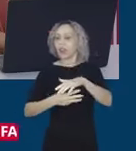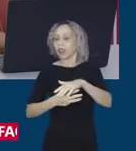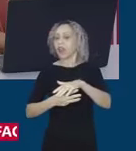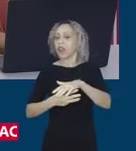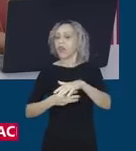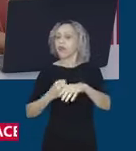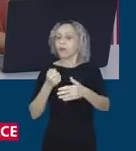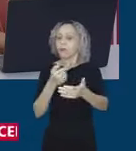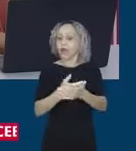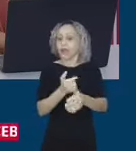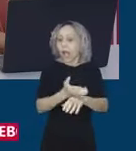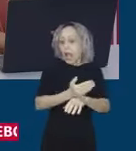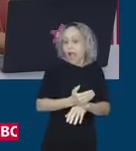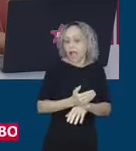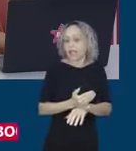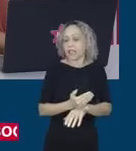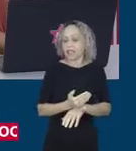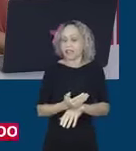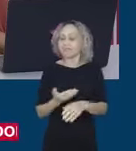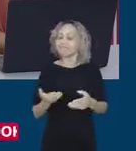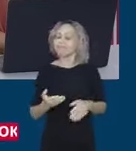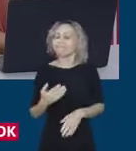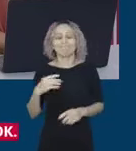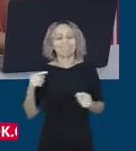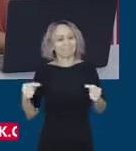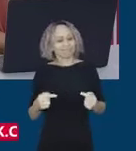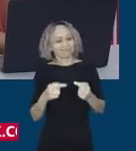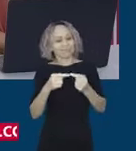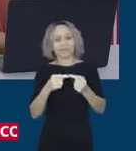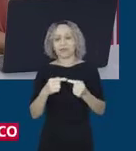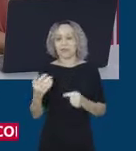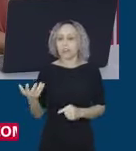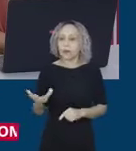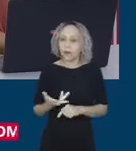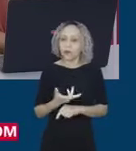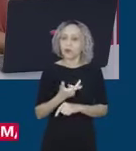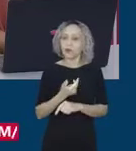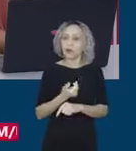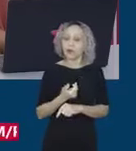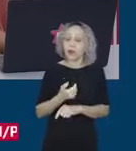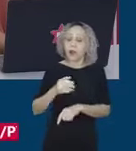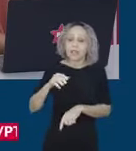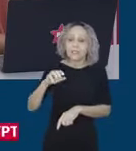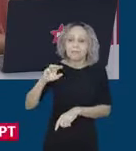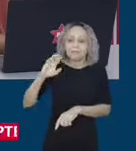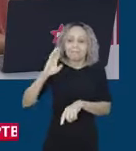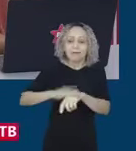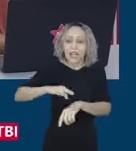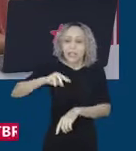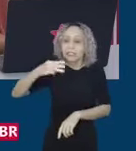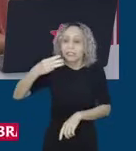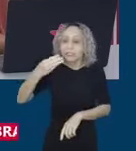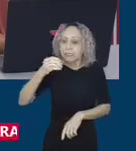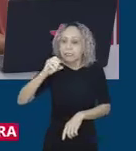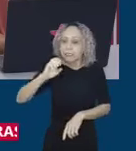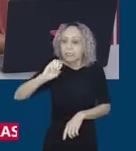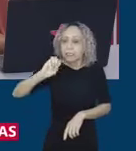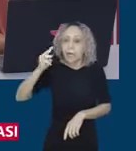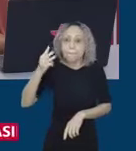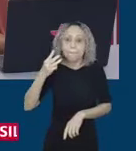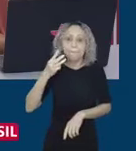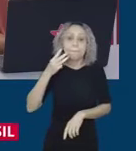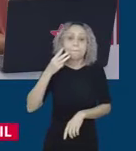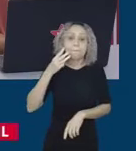você colocou, eu concordo plenamente, é o mesmo que eu tenho aqui, viu? Mais de 30 milhões de pessoas serão